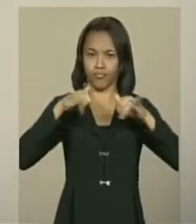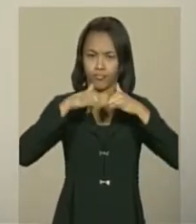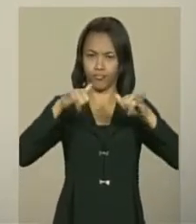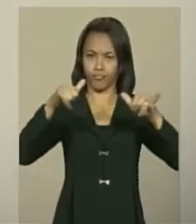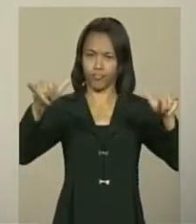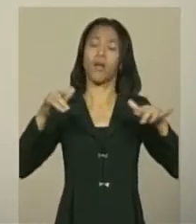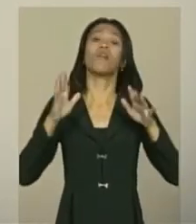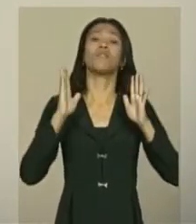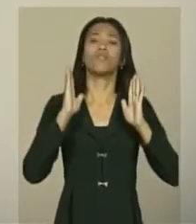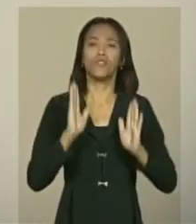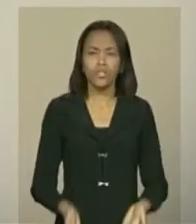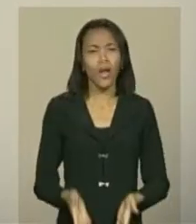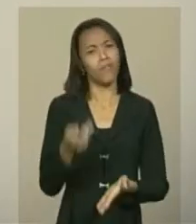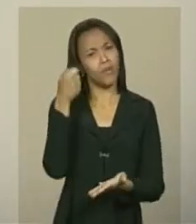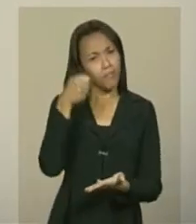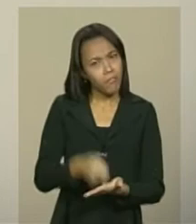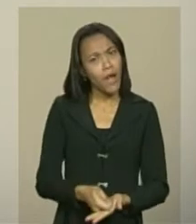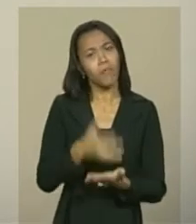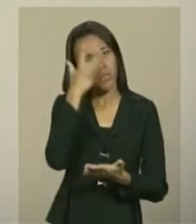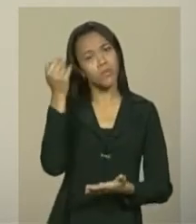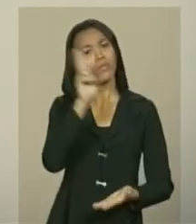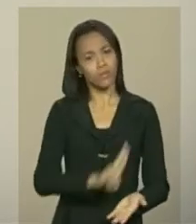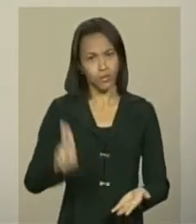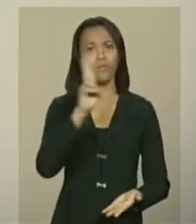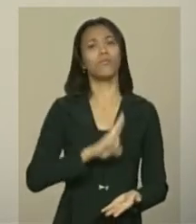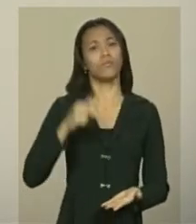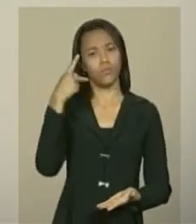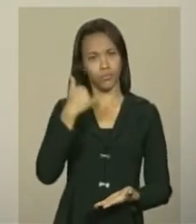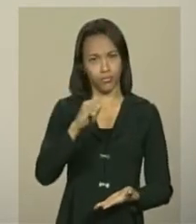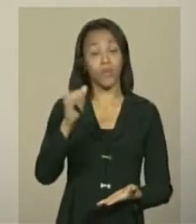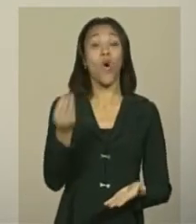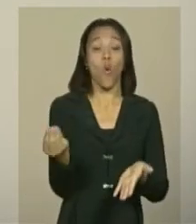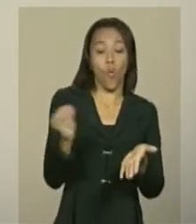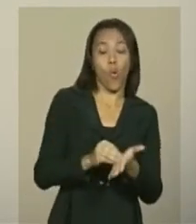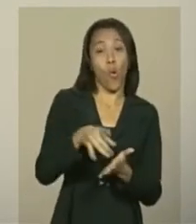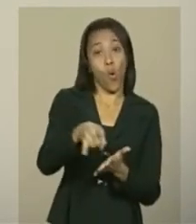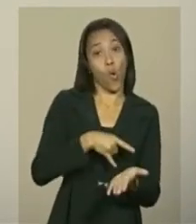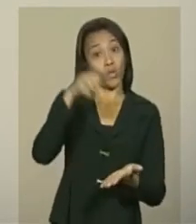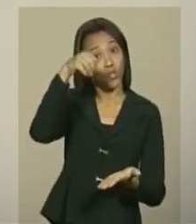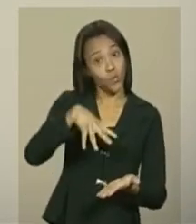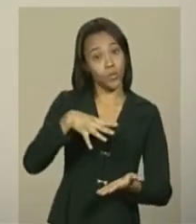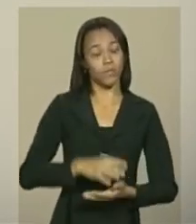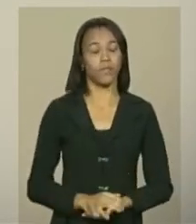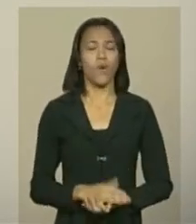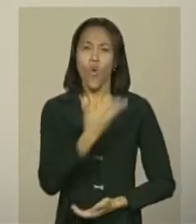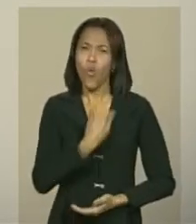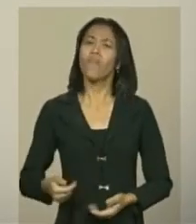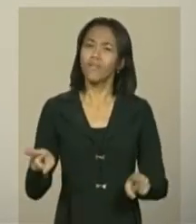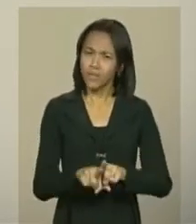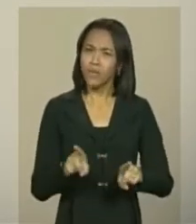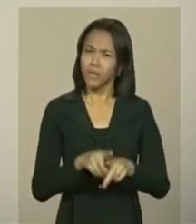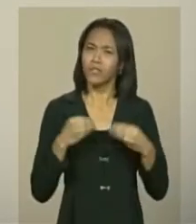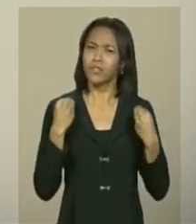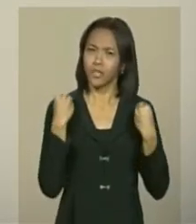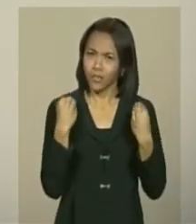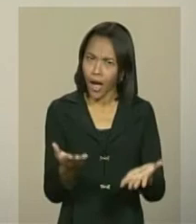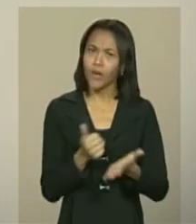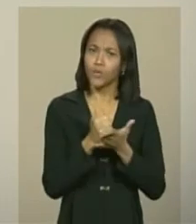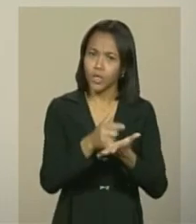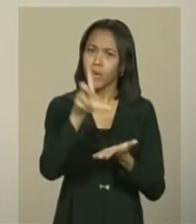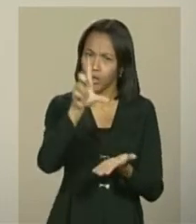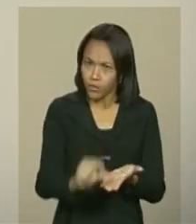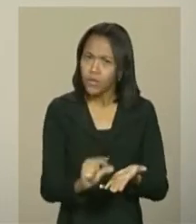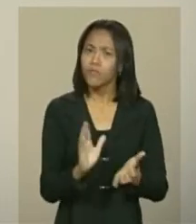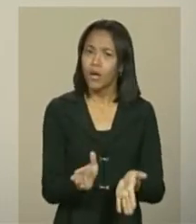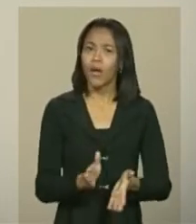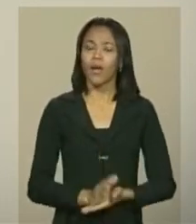Distribuição foram pagos pelos consumidores Nas suas contas de luz o governo também Está contribuindo com o parte dessa